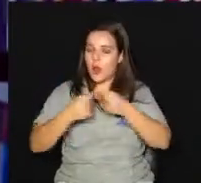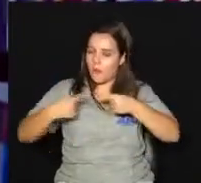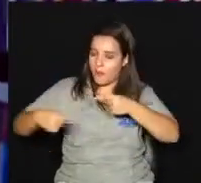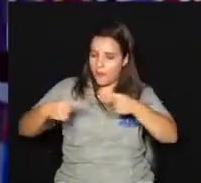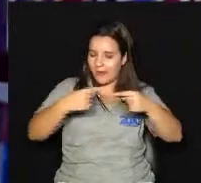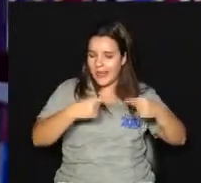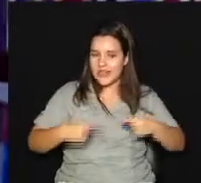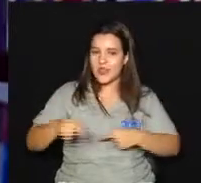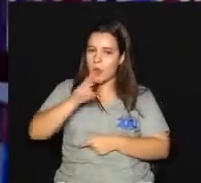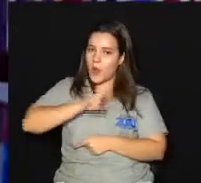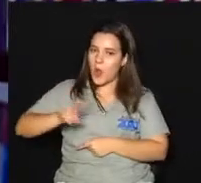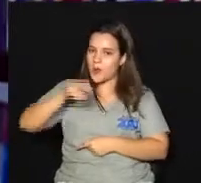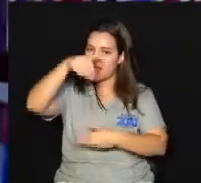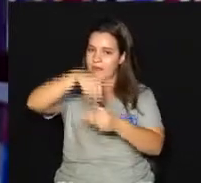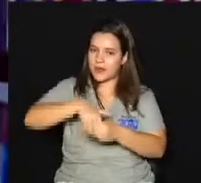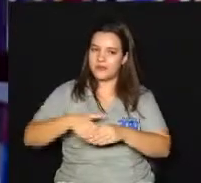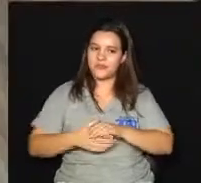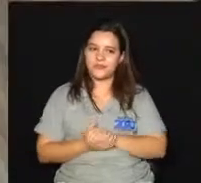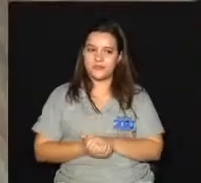esse instrumento.